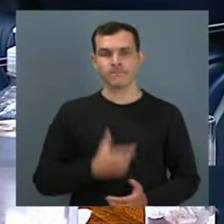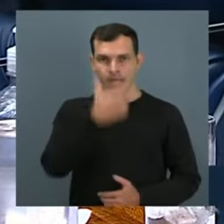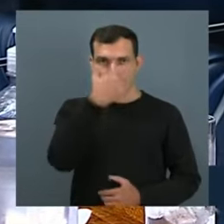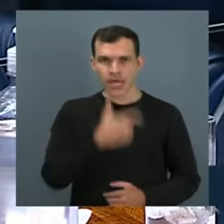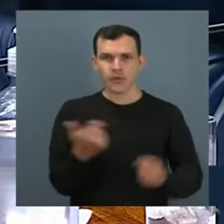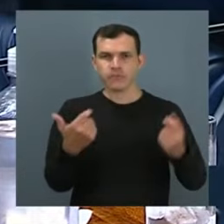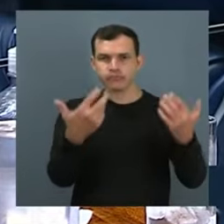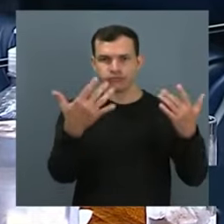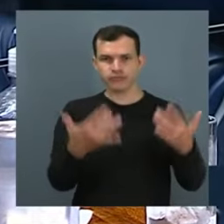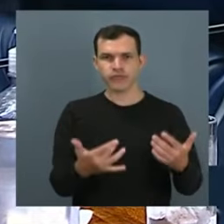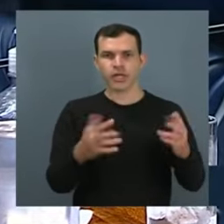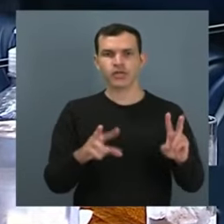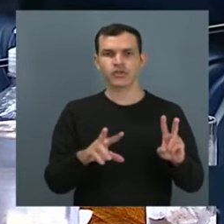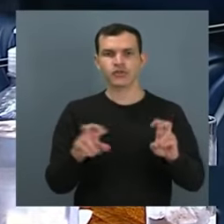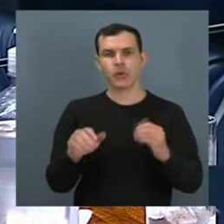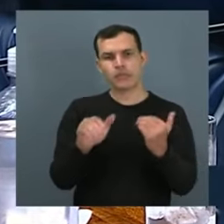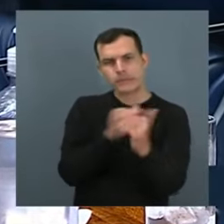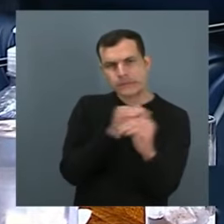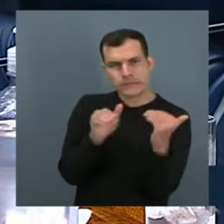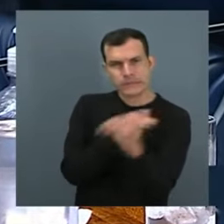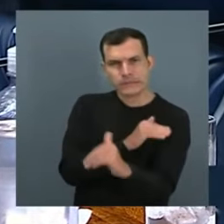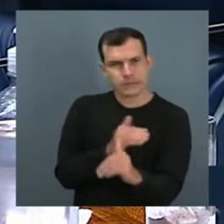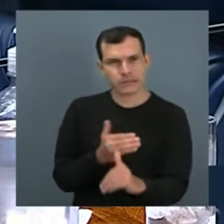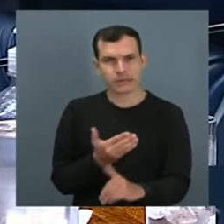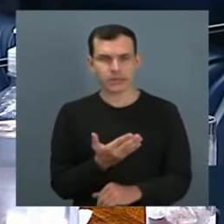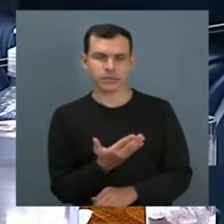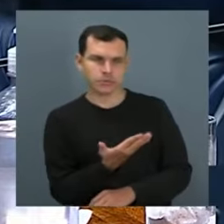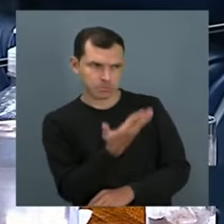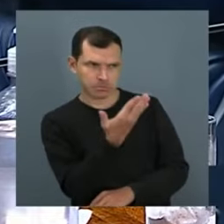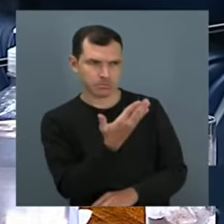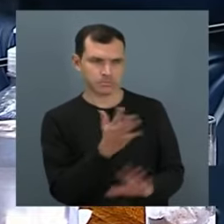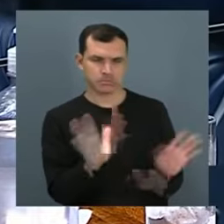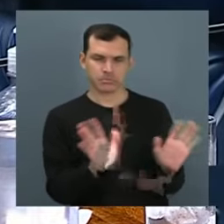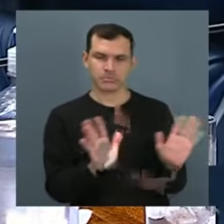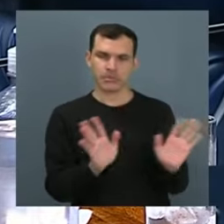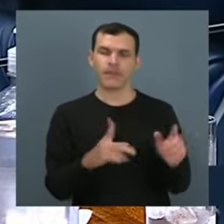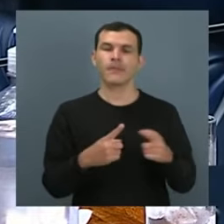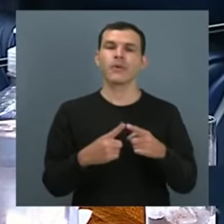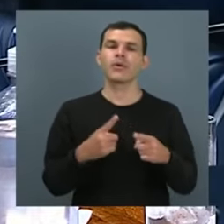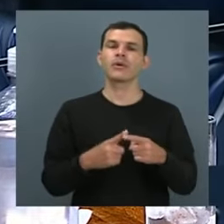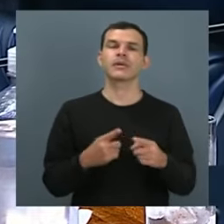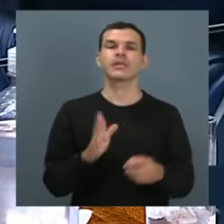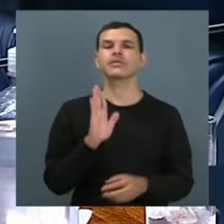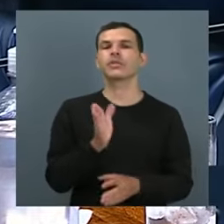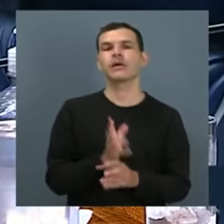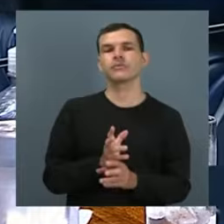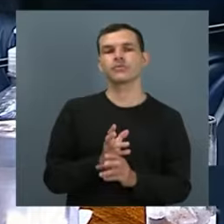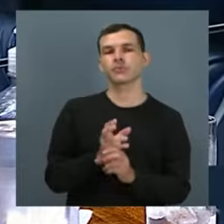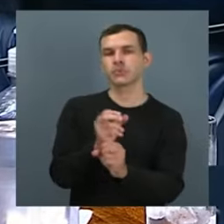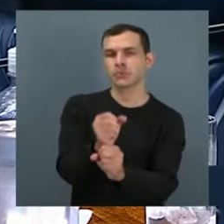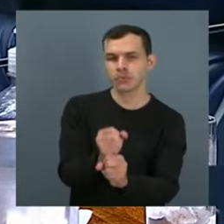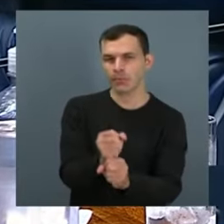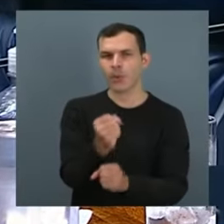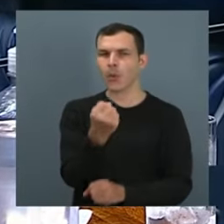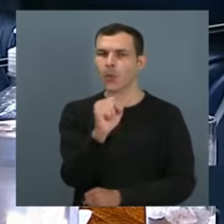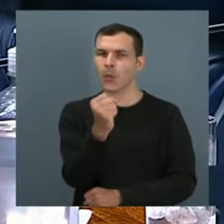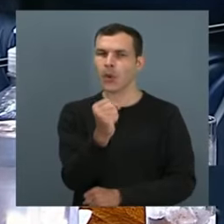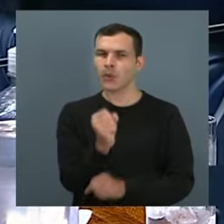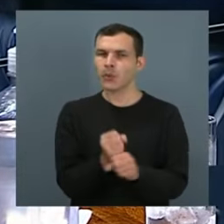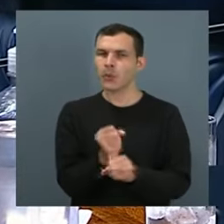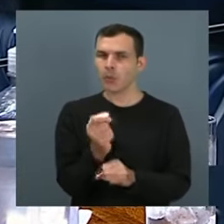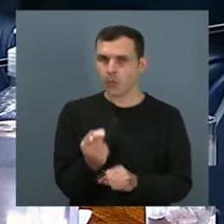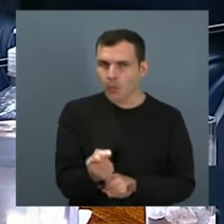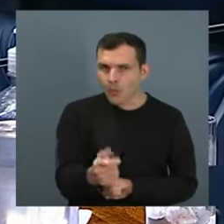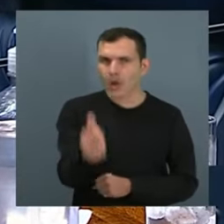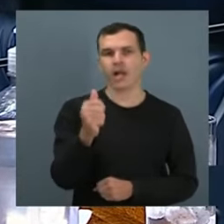campo da discórdia contigo, porque nós temos quase 8 anos de relacionamento e nunca